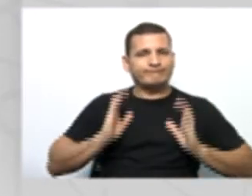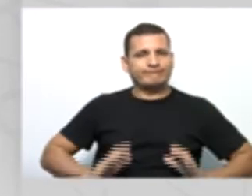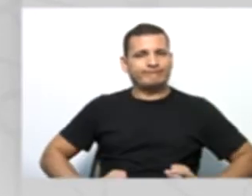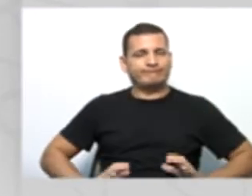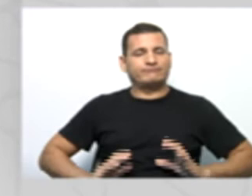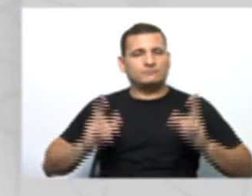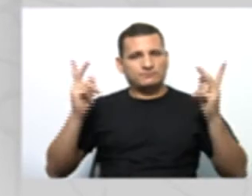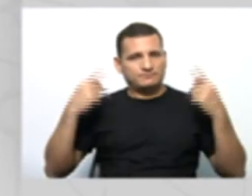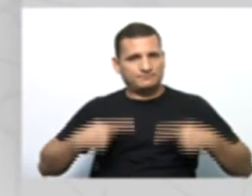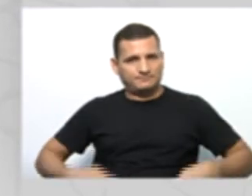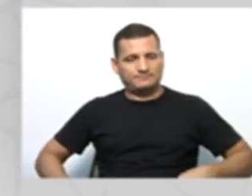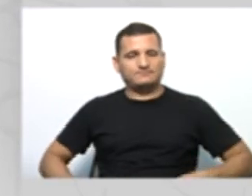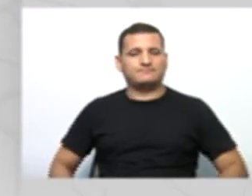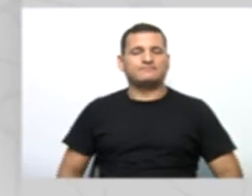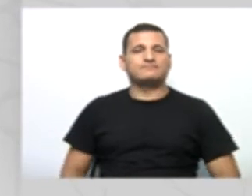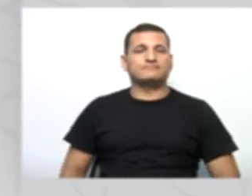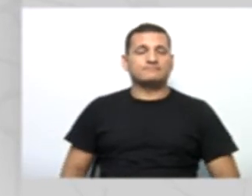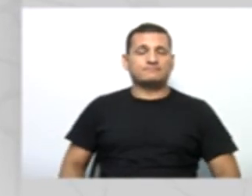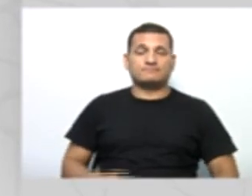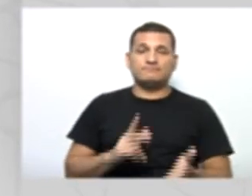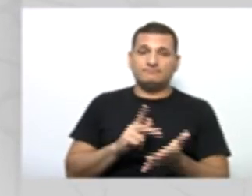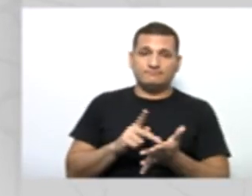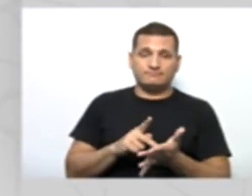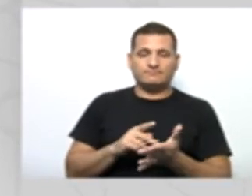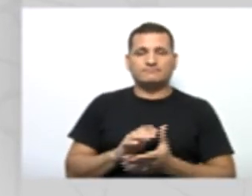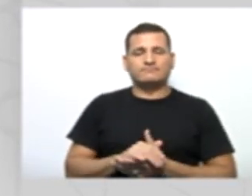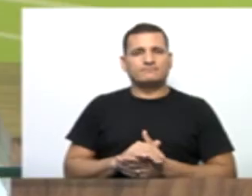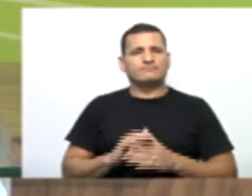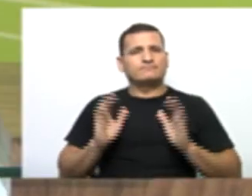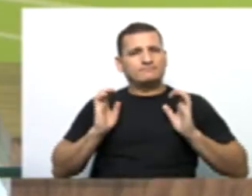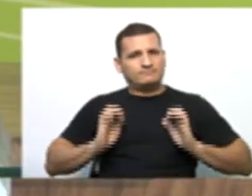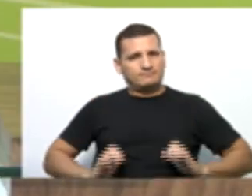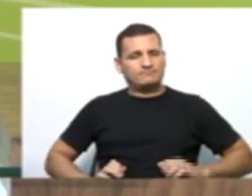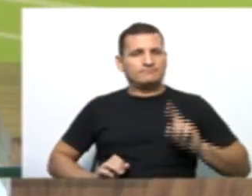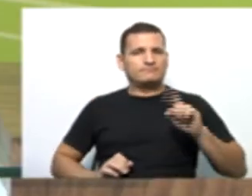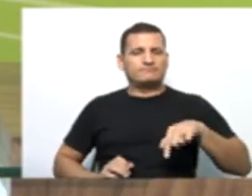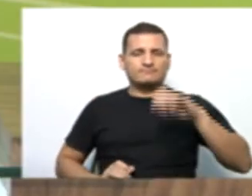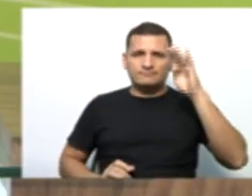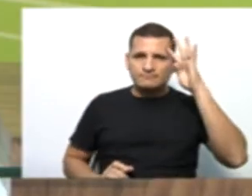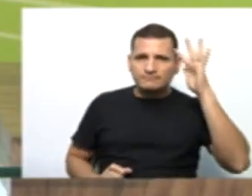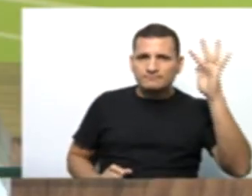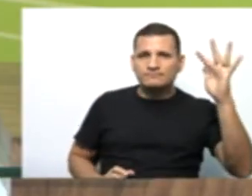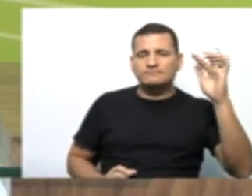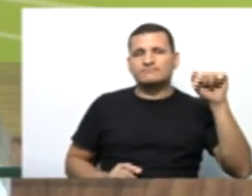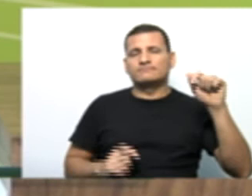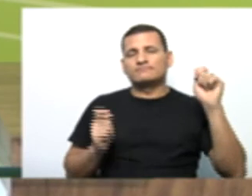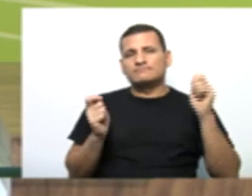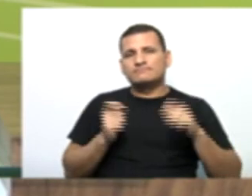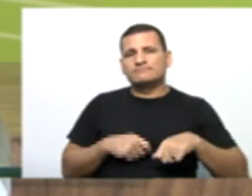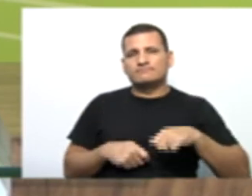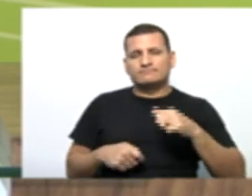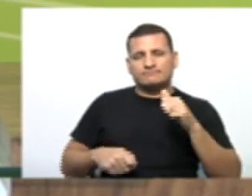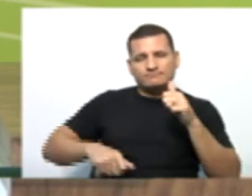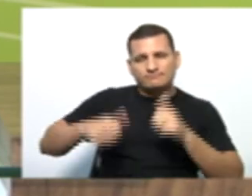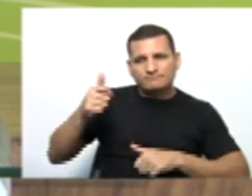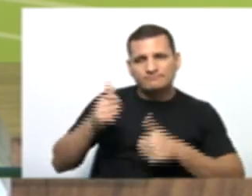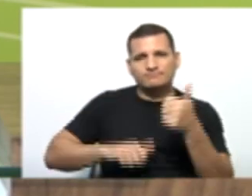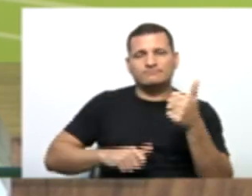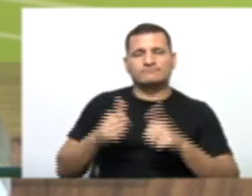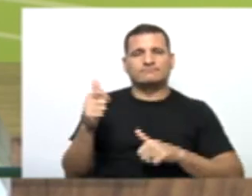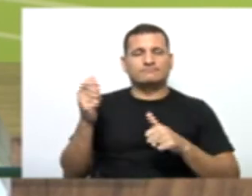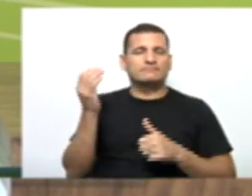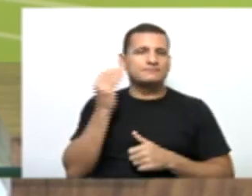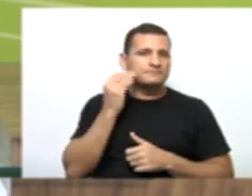homens. É isso mesmo. A ética é essa perspectiva teórica que consegue avaliar e tenta